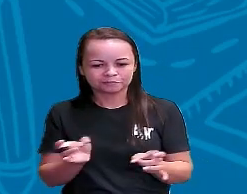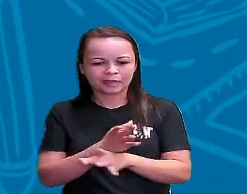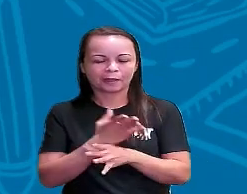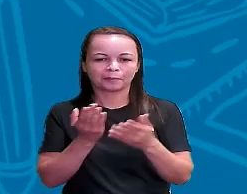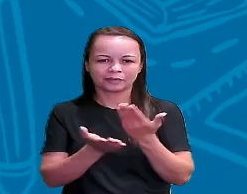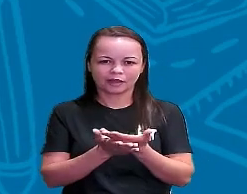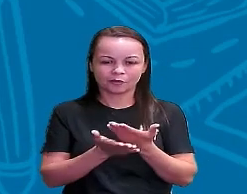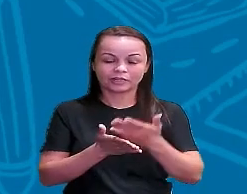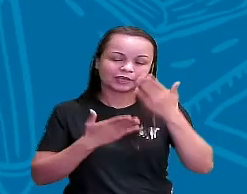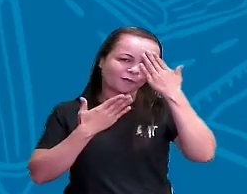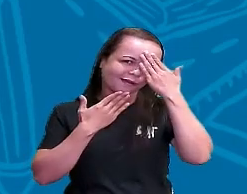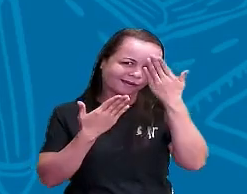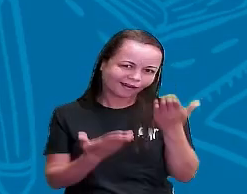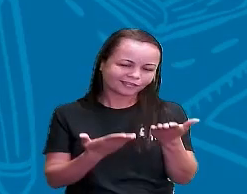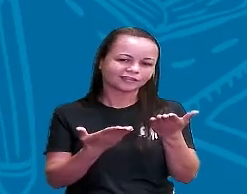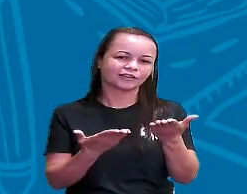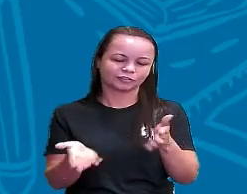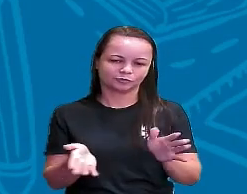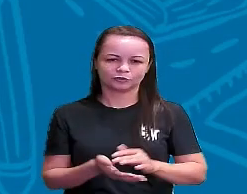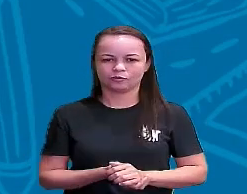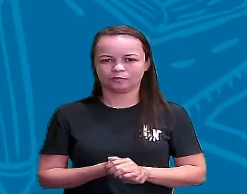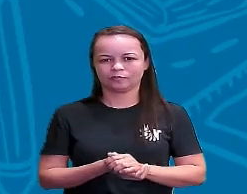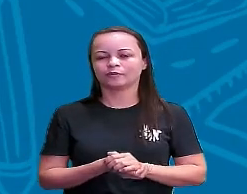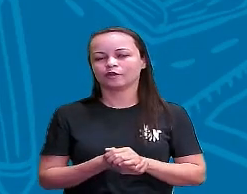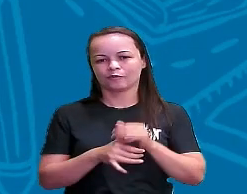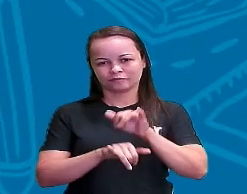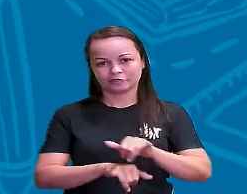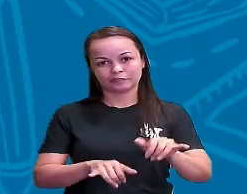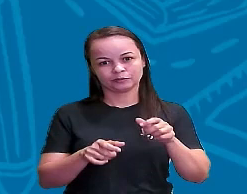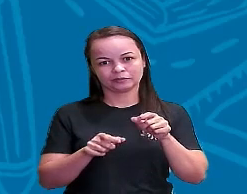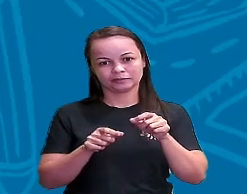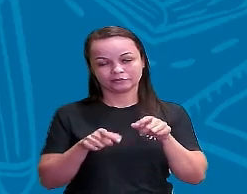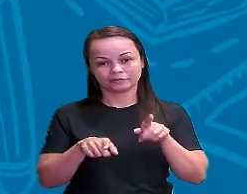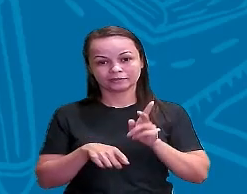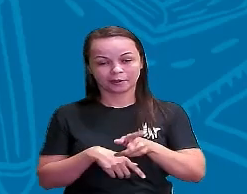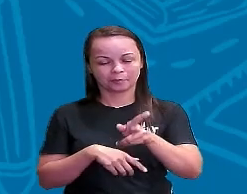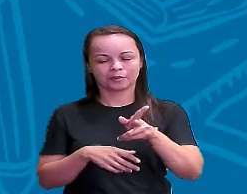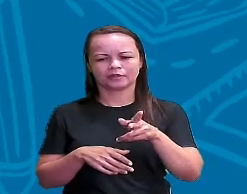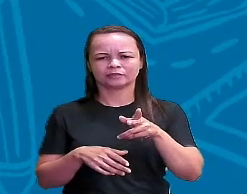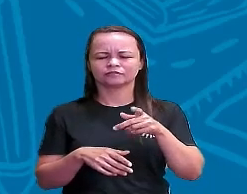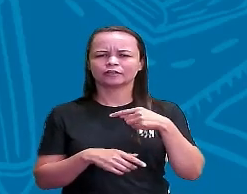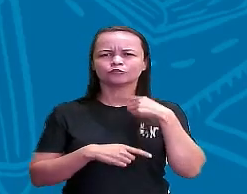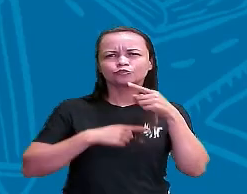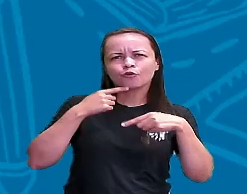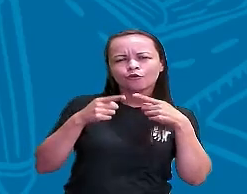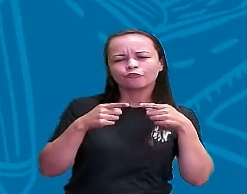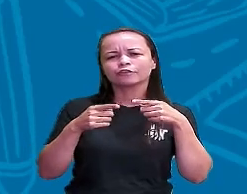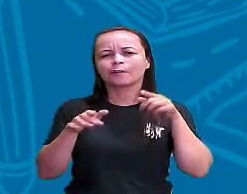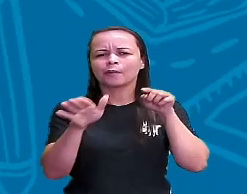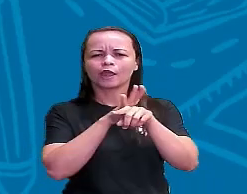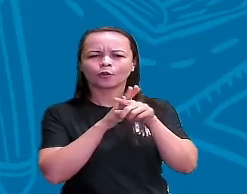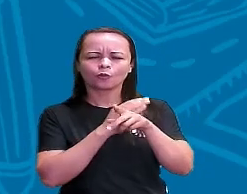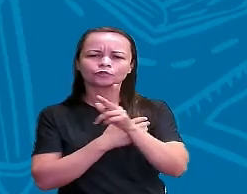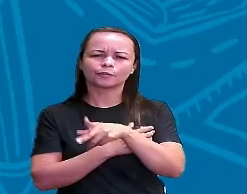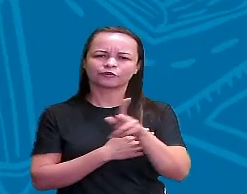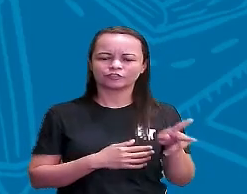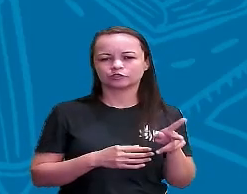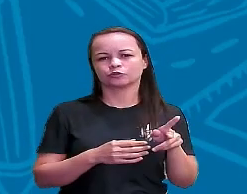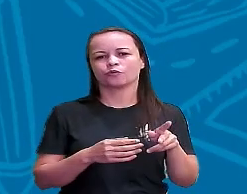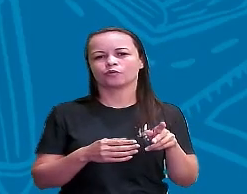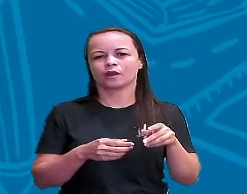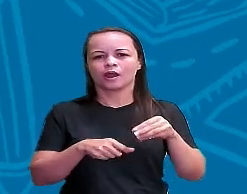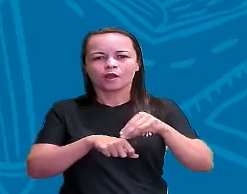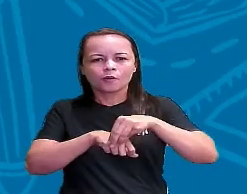aula e, como eu digo sempre, né? Se tiver com dúvida, pergunta à sua professora, compartilhe a aula com seus amigos, tá